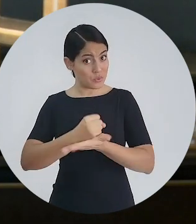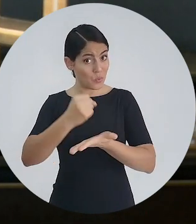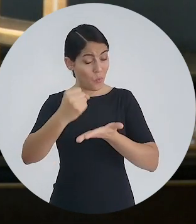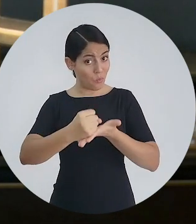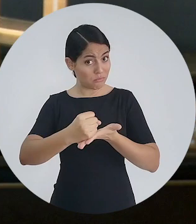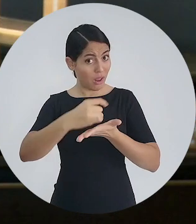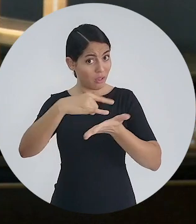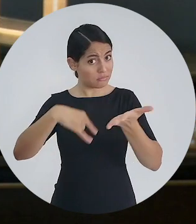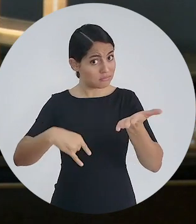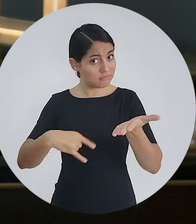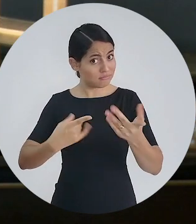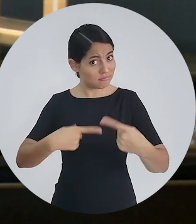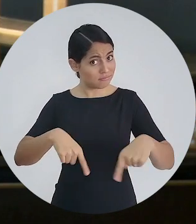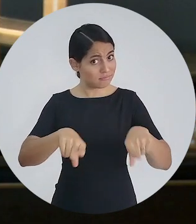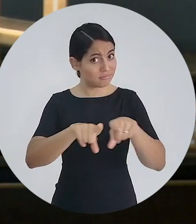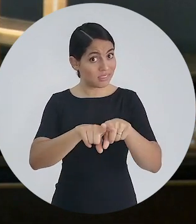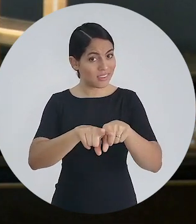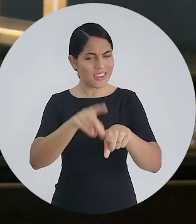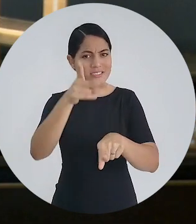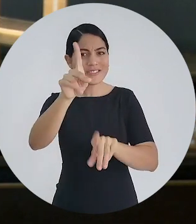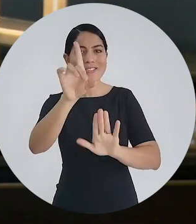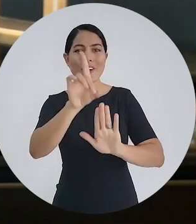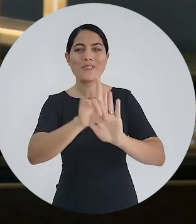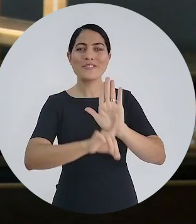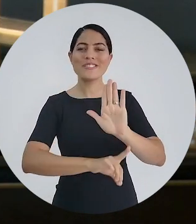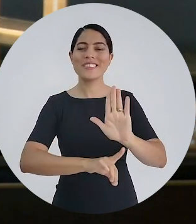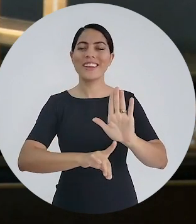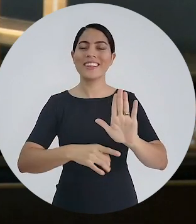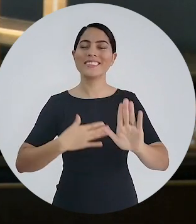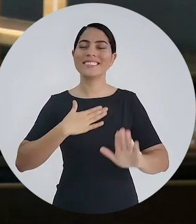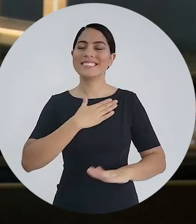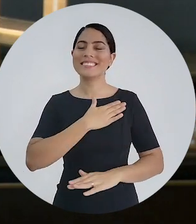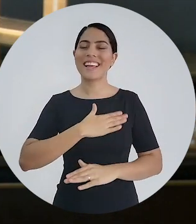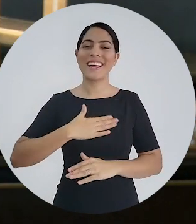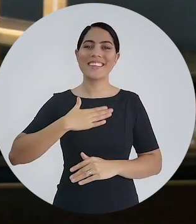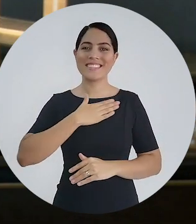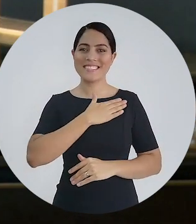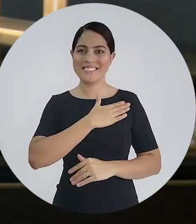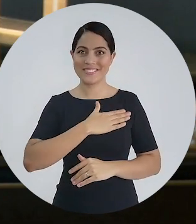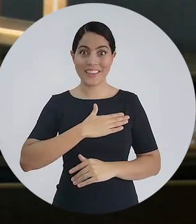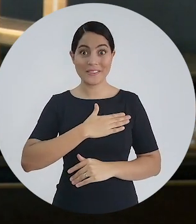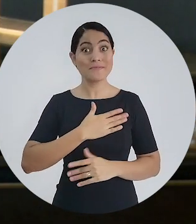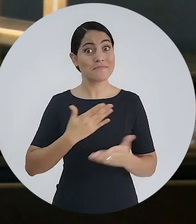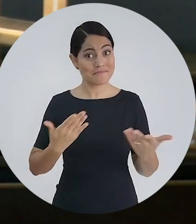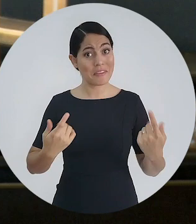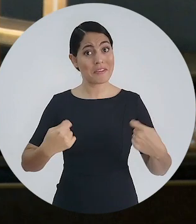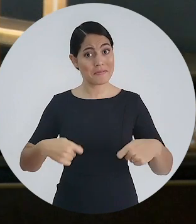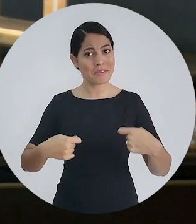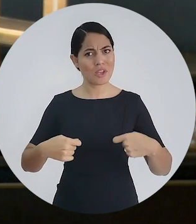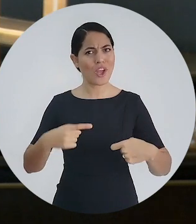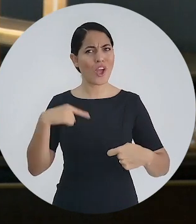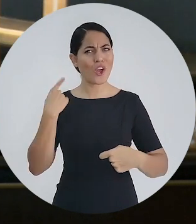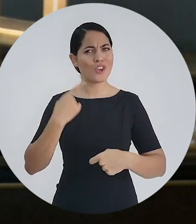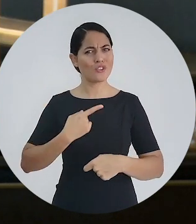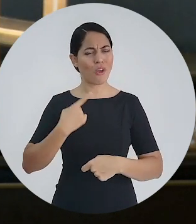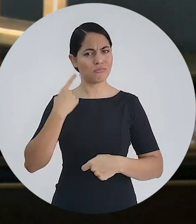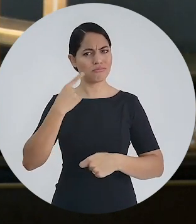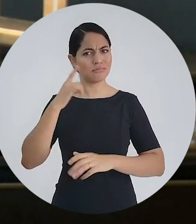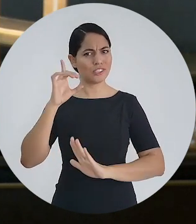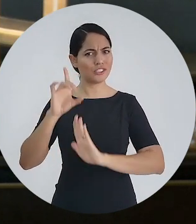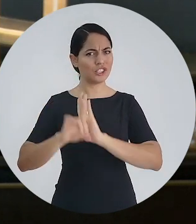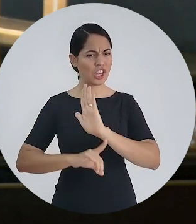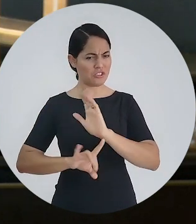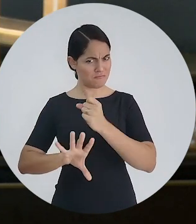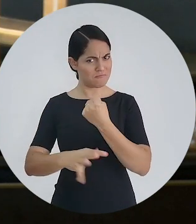ficar satisfeito. Assegurar esse direito por lei é um dever nosso. Sobre esse assunto, nós conversamos com a presidente da